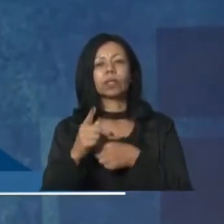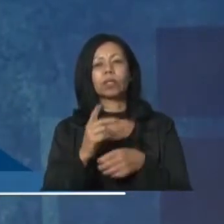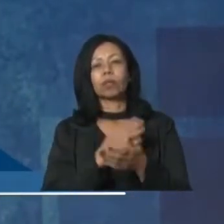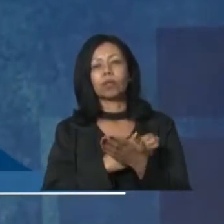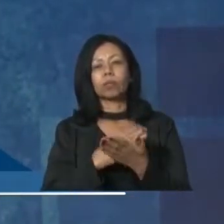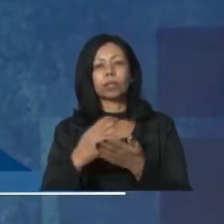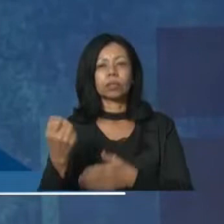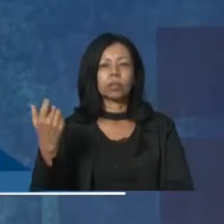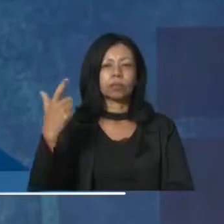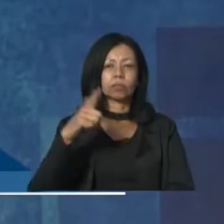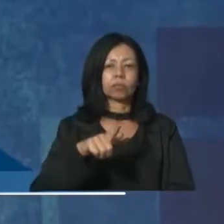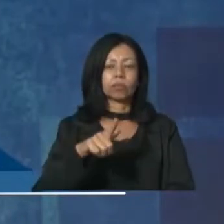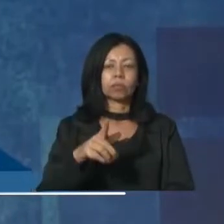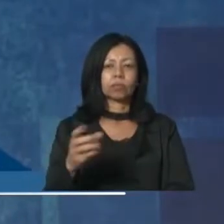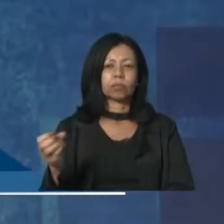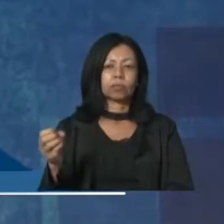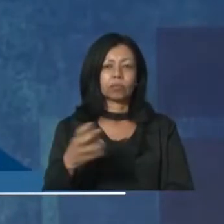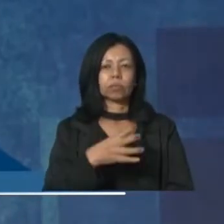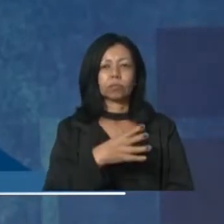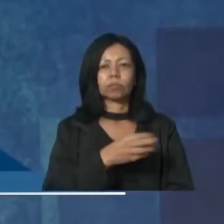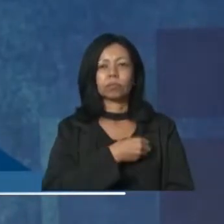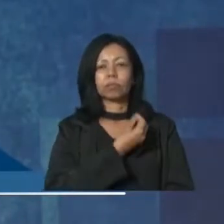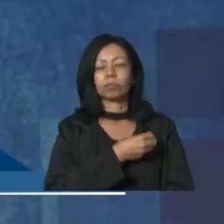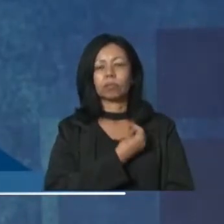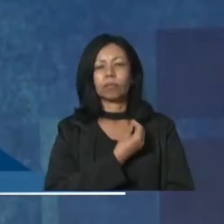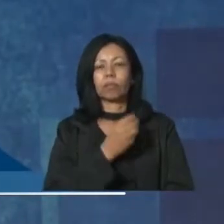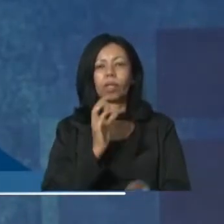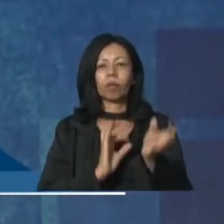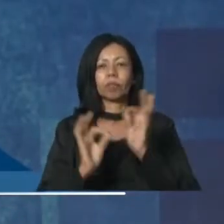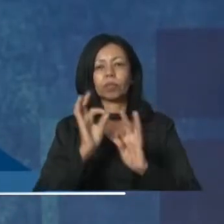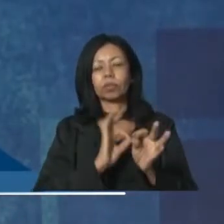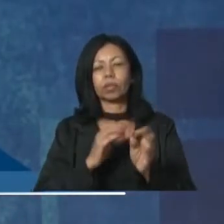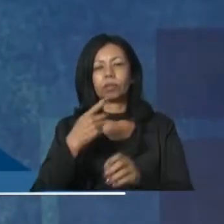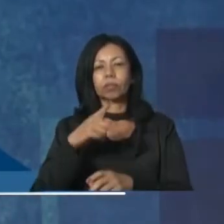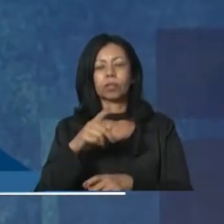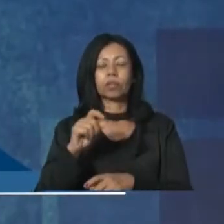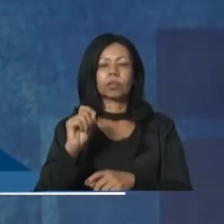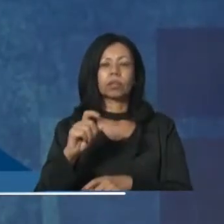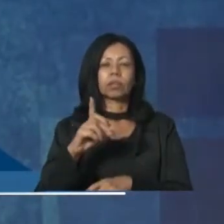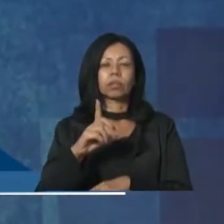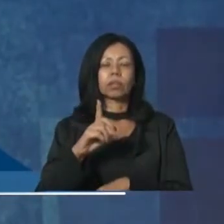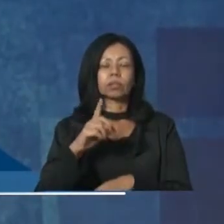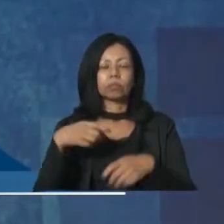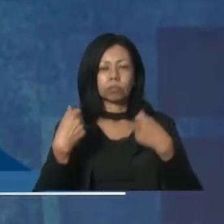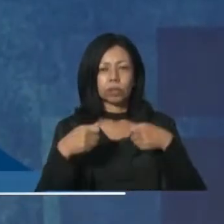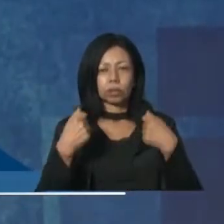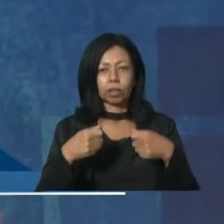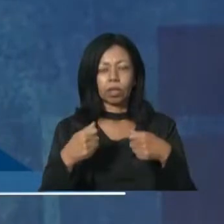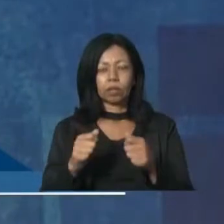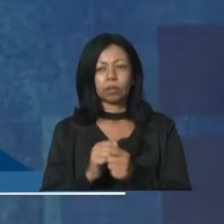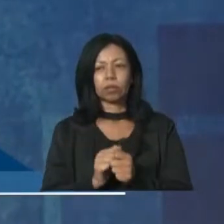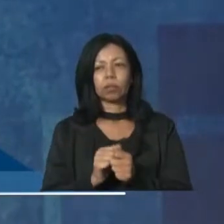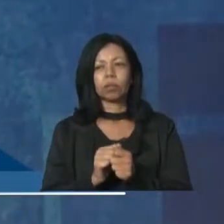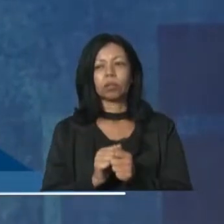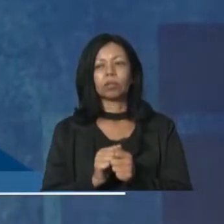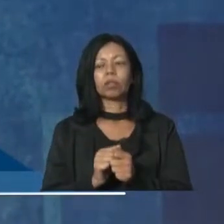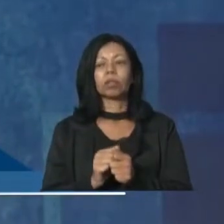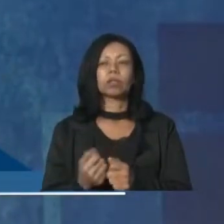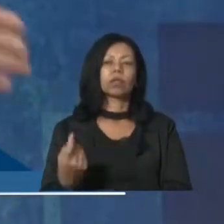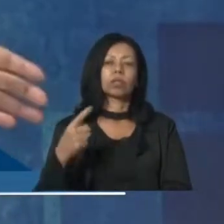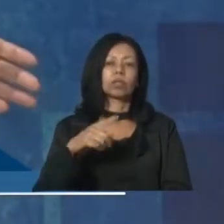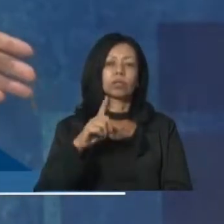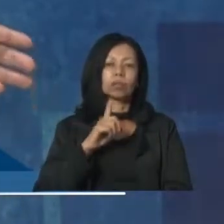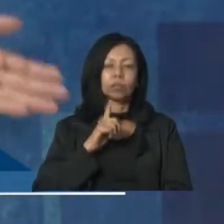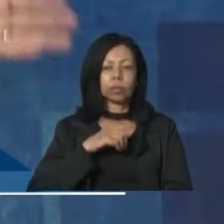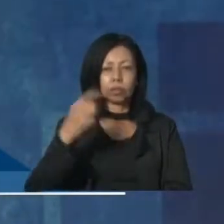recomeçar a sua vida, né? Então, esse projeto vem de encontro a essa necessidade. A nossa população ela é formada por boa parte de imigrantes